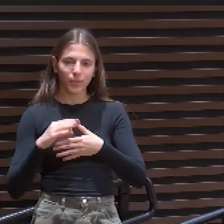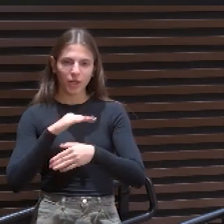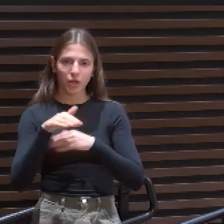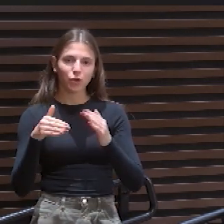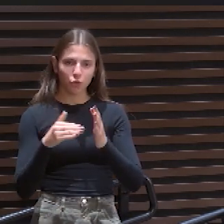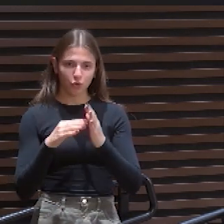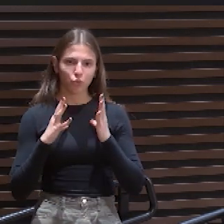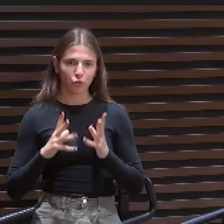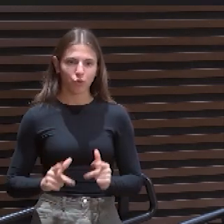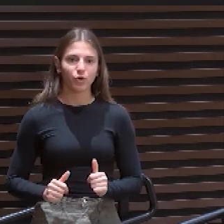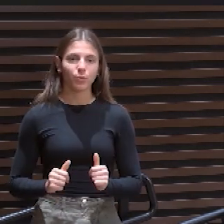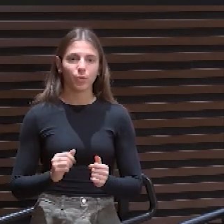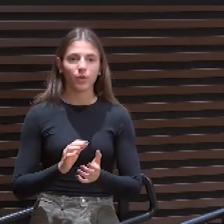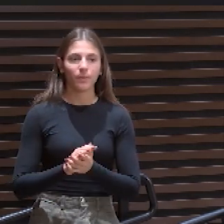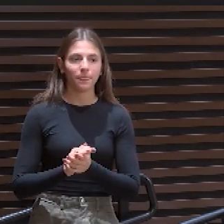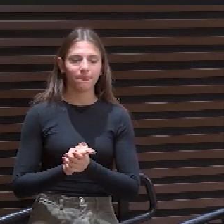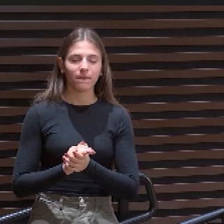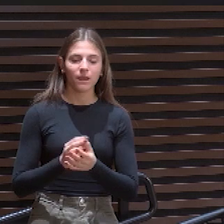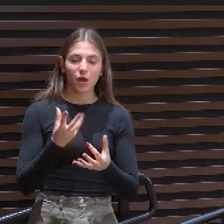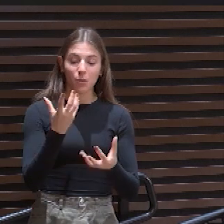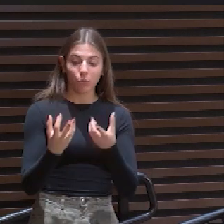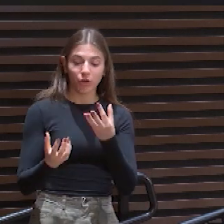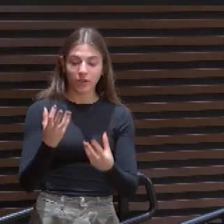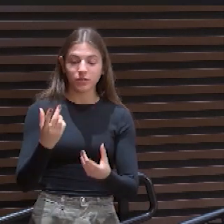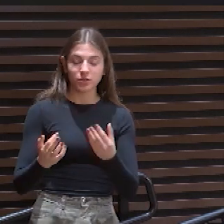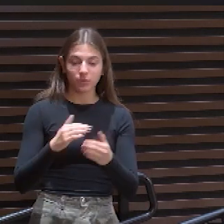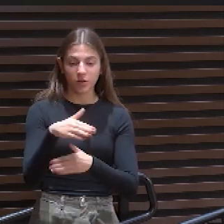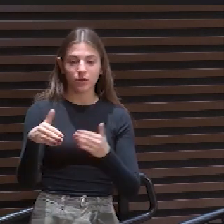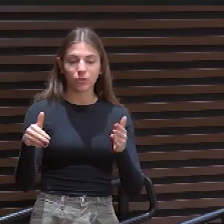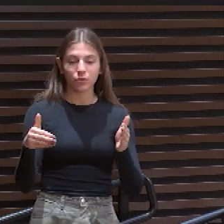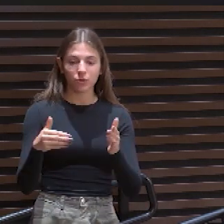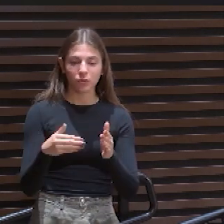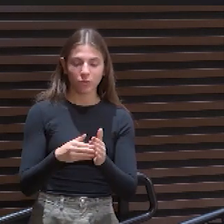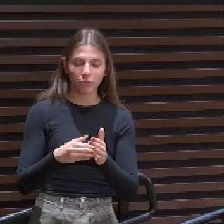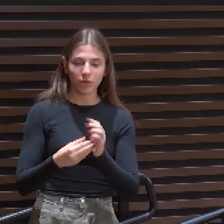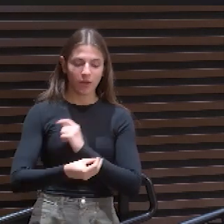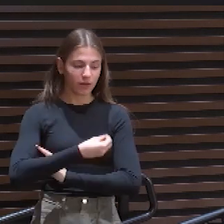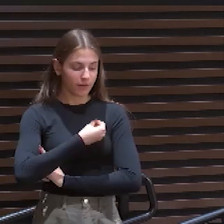em chamas toda a carreira da existência humana,